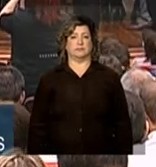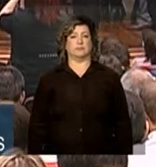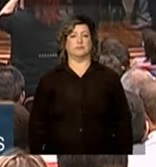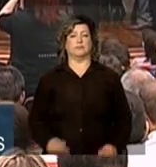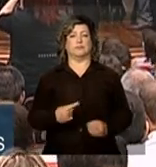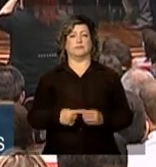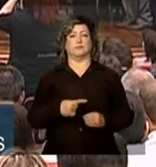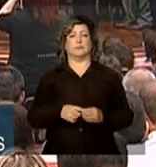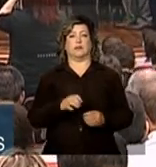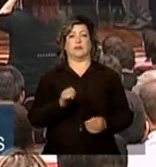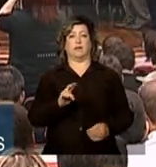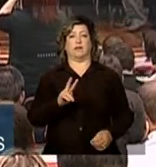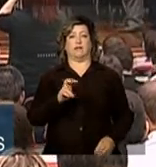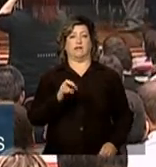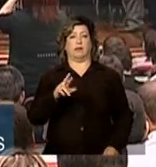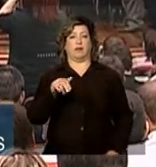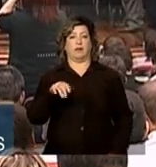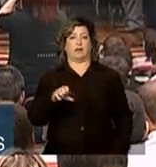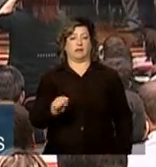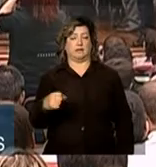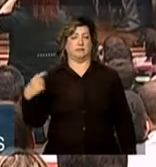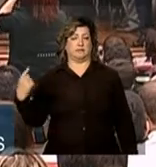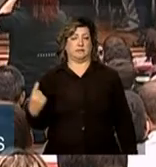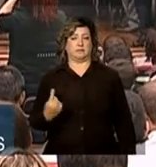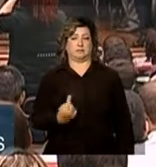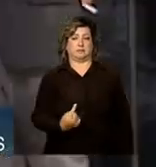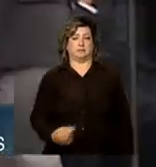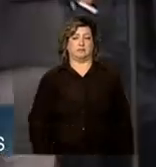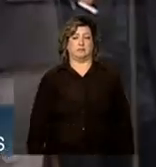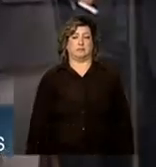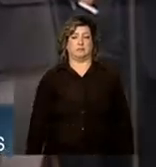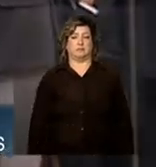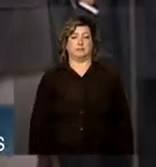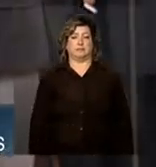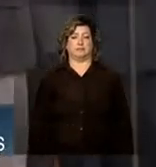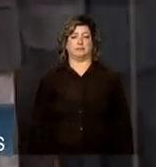Herveiras, Nazário Rubi Kunzer.